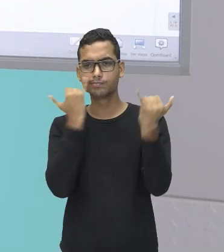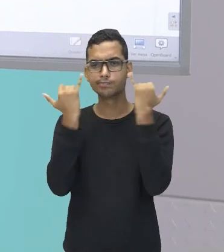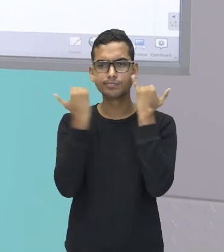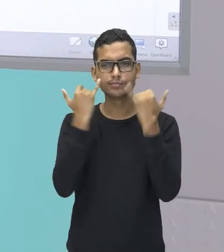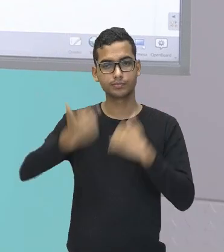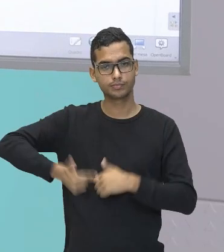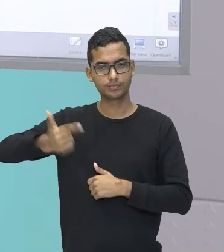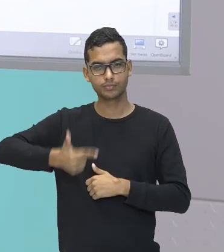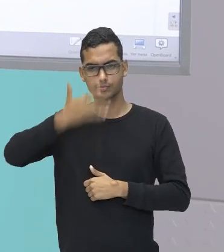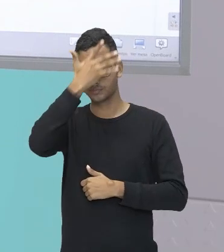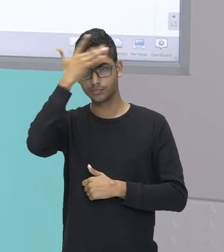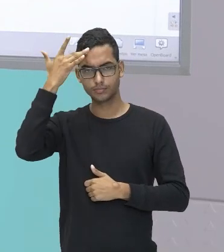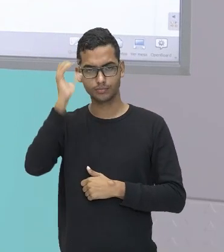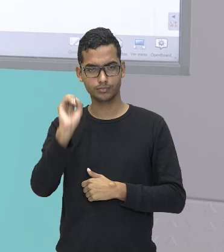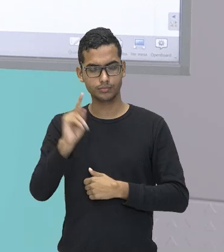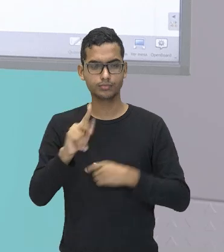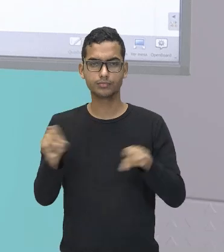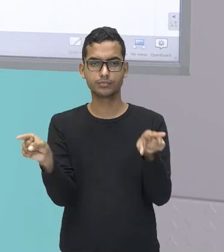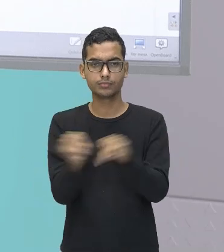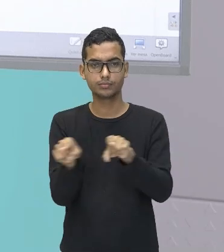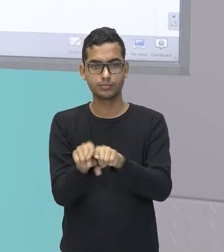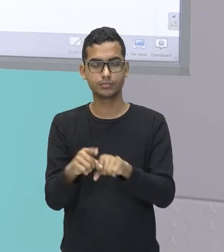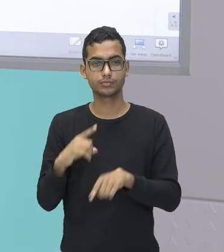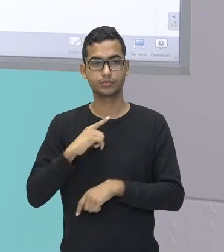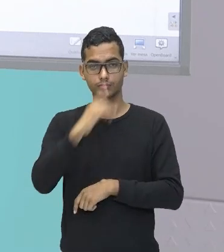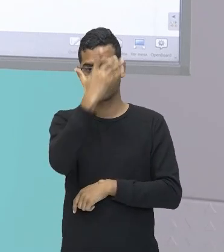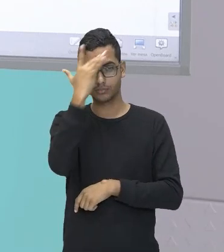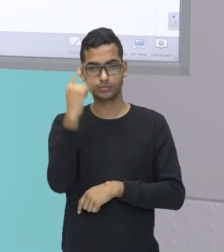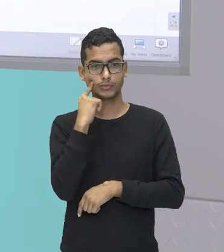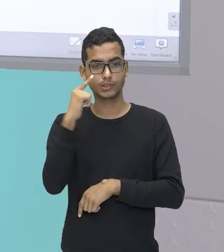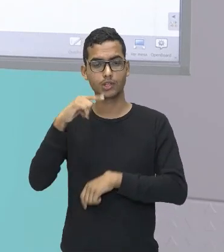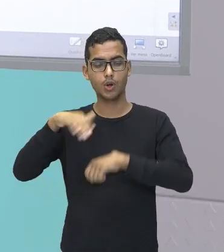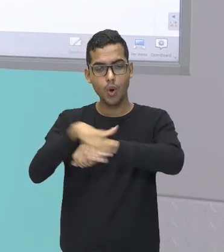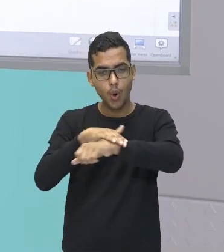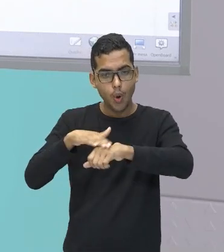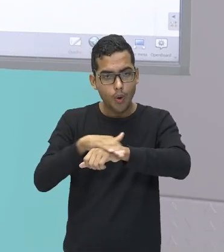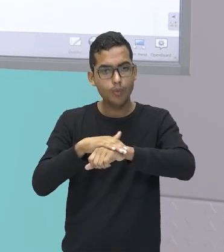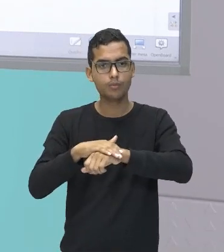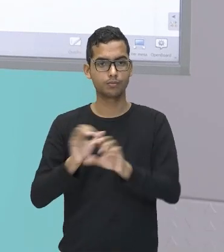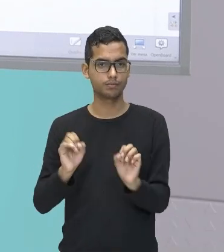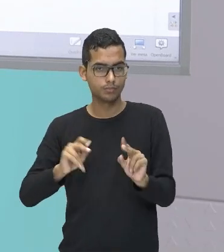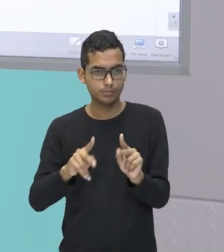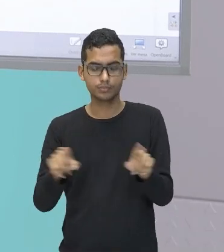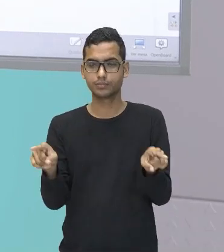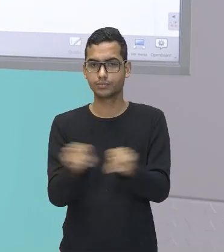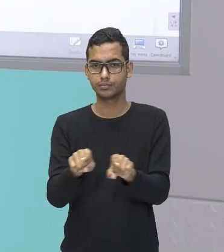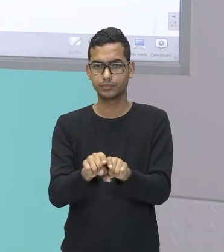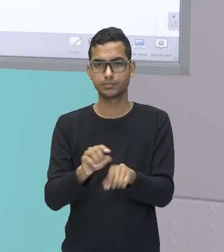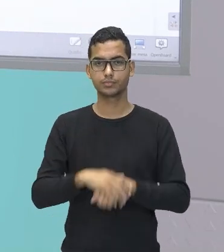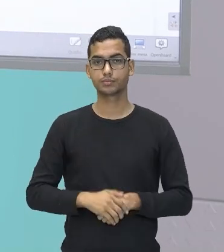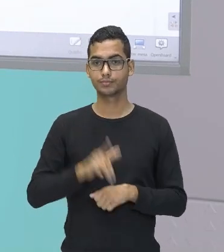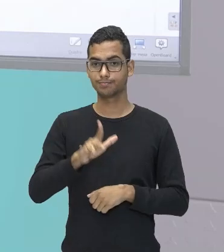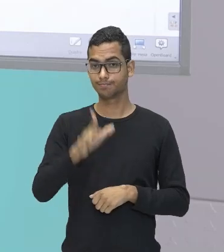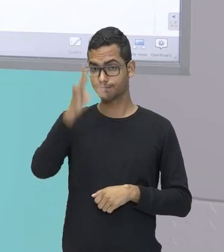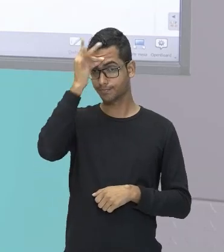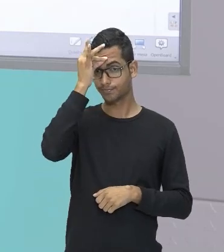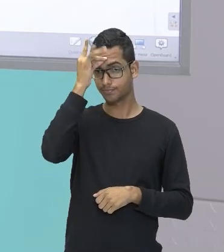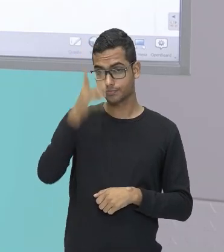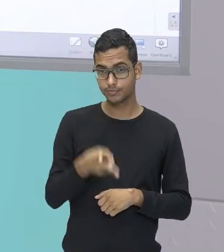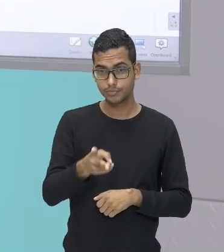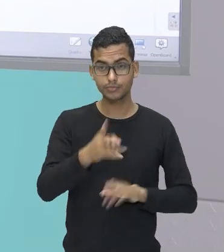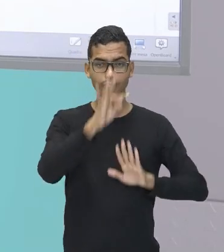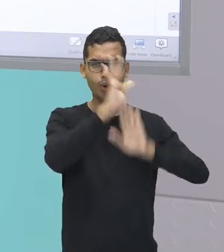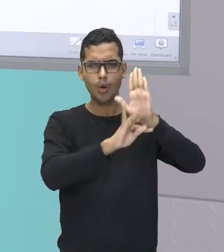segunda pessoa, para a pessoa com quem se fala, tá bom? Então, tenham isso em mente. Os